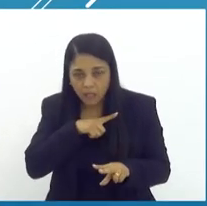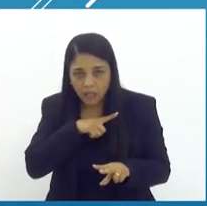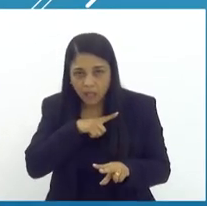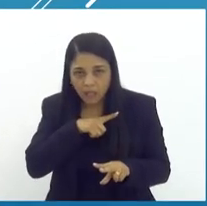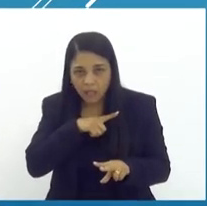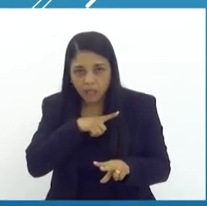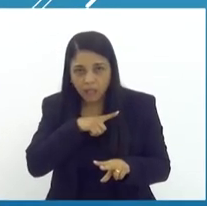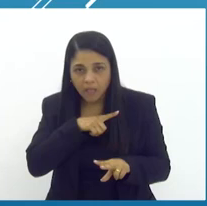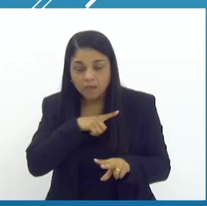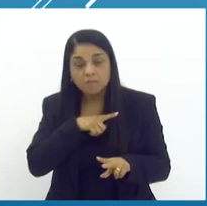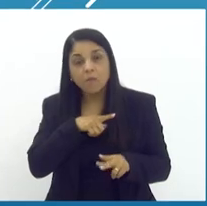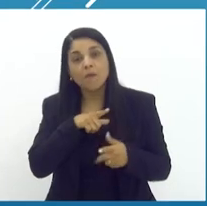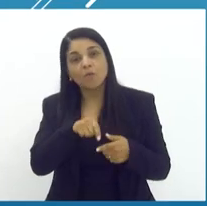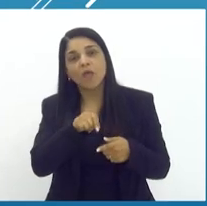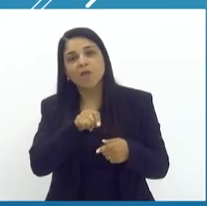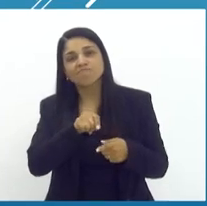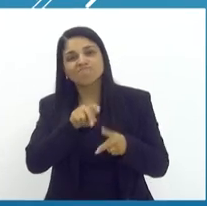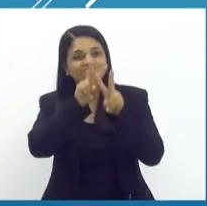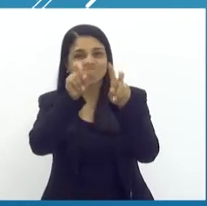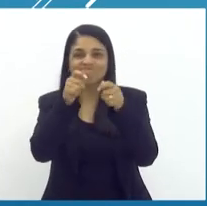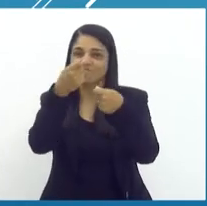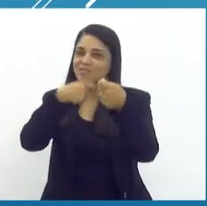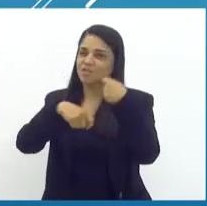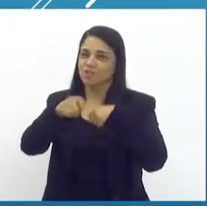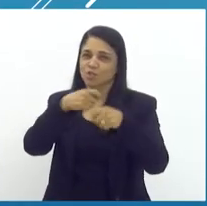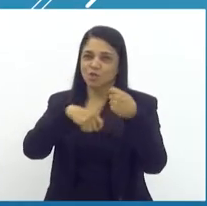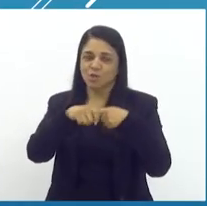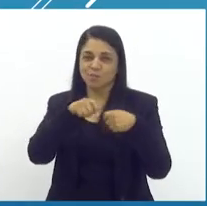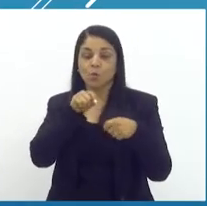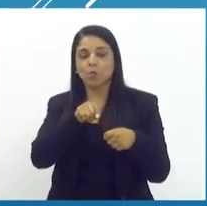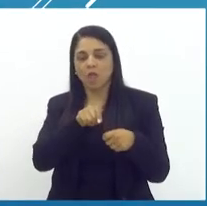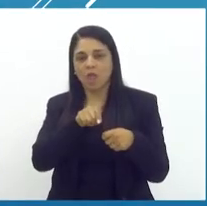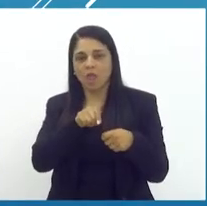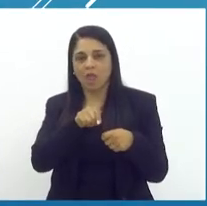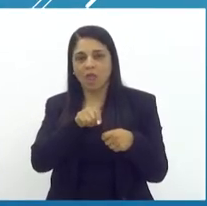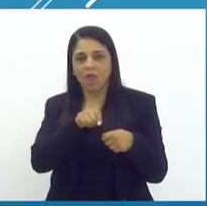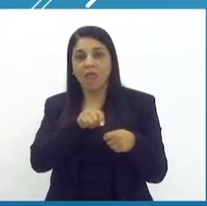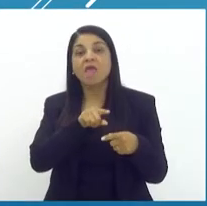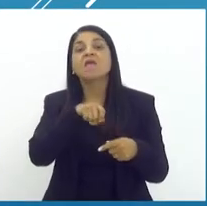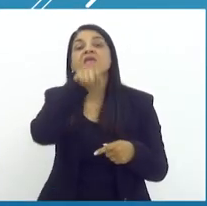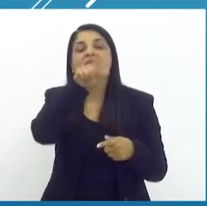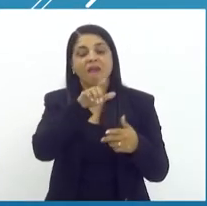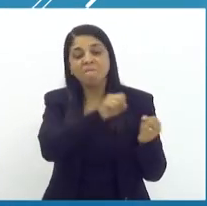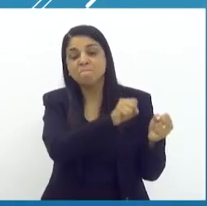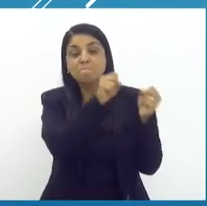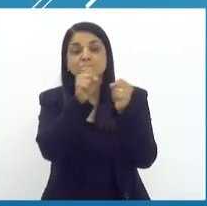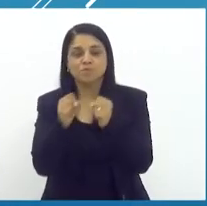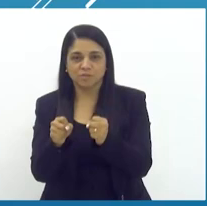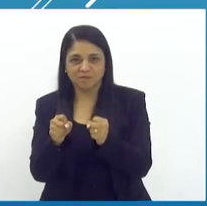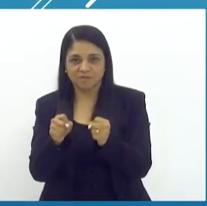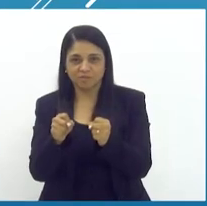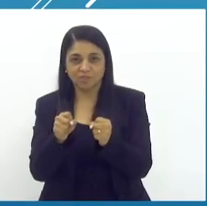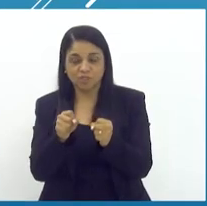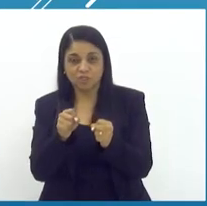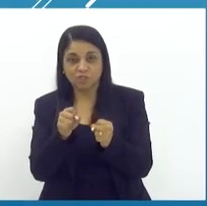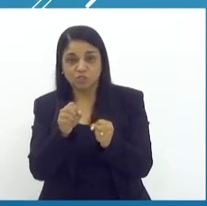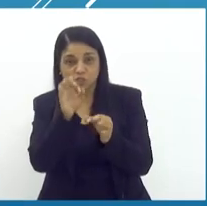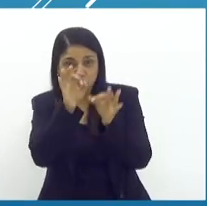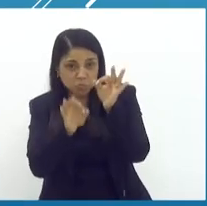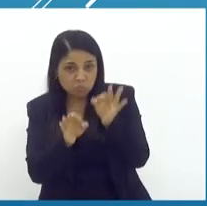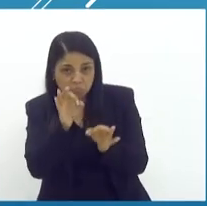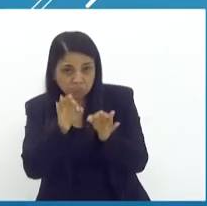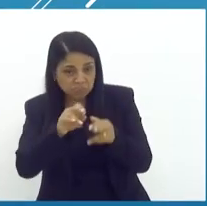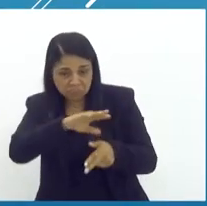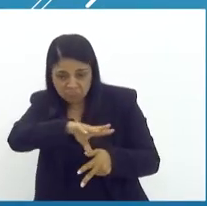Por que a questão Econômica ataca quem detém o poder porque juridicamente era um roubo